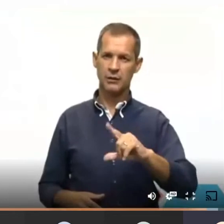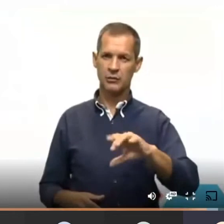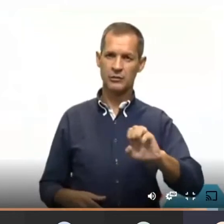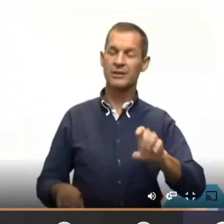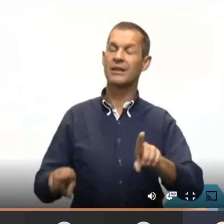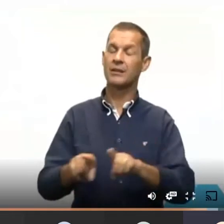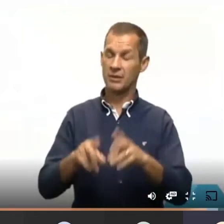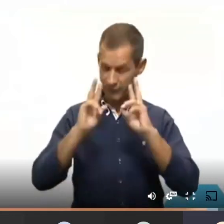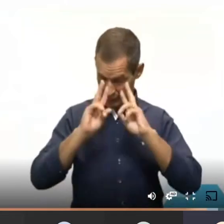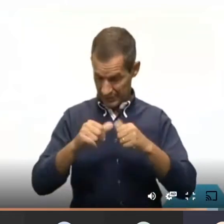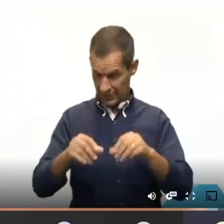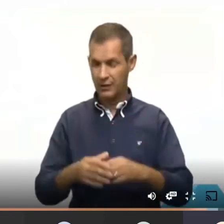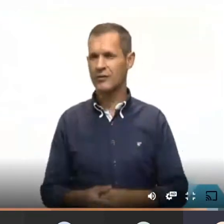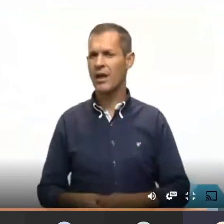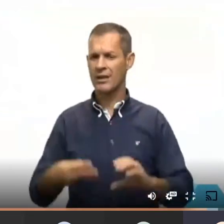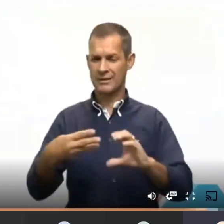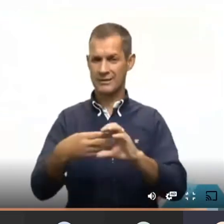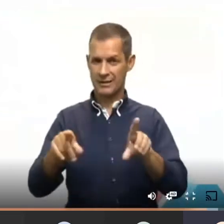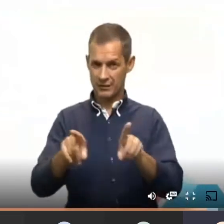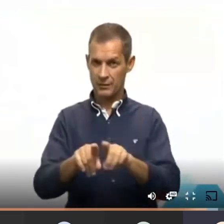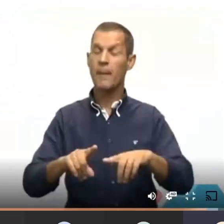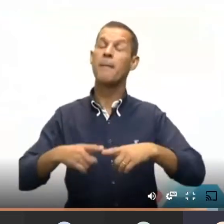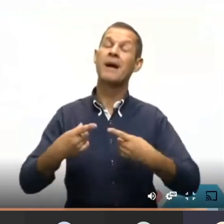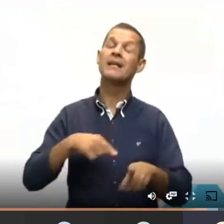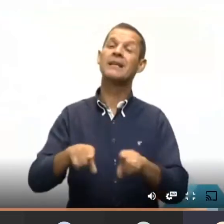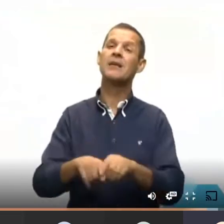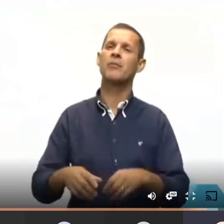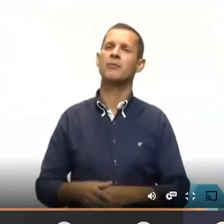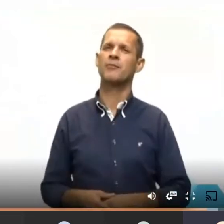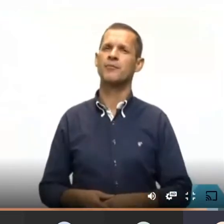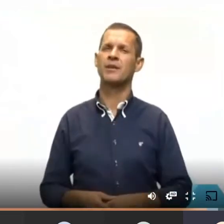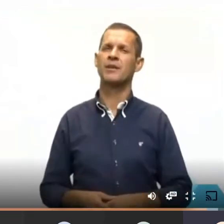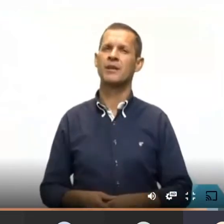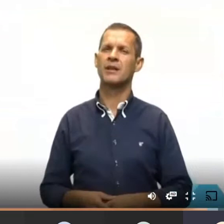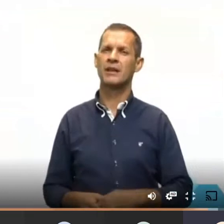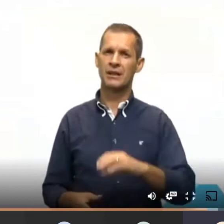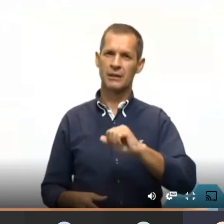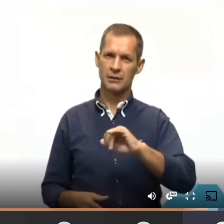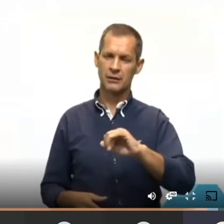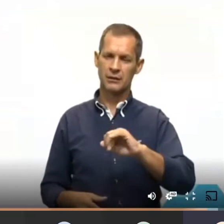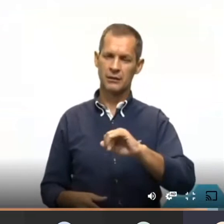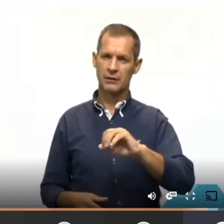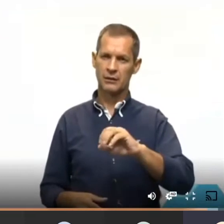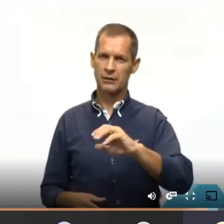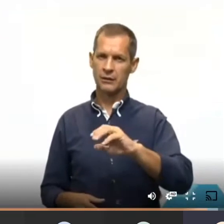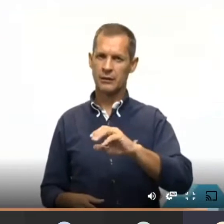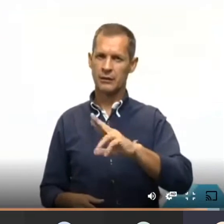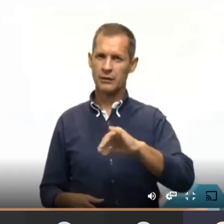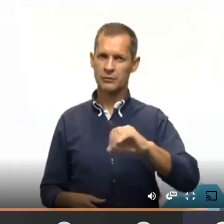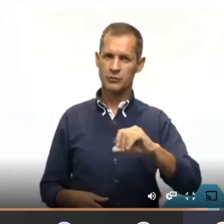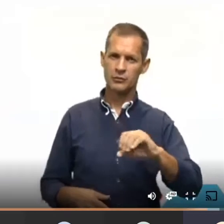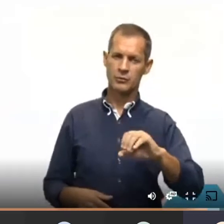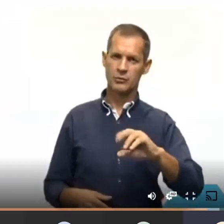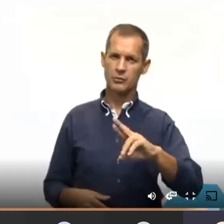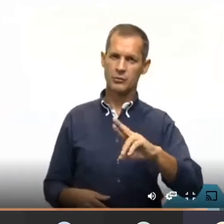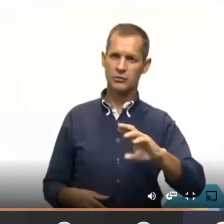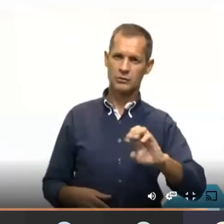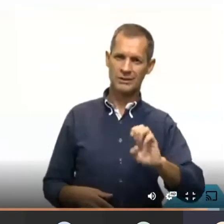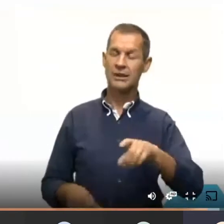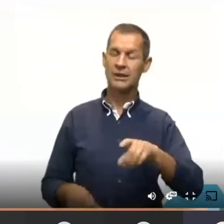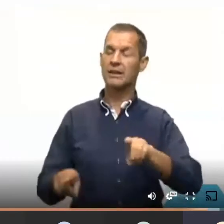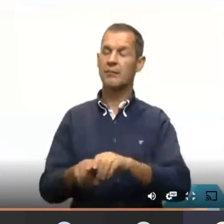olha que interessante estas outras células. Temos um processo chamado cariólise, que nada mais é do